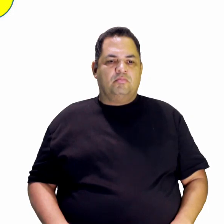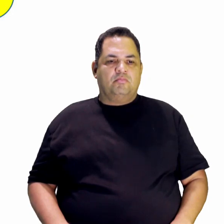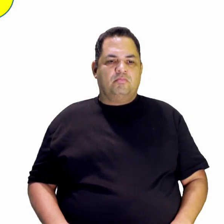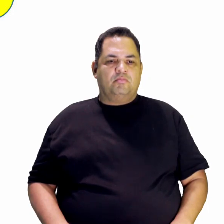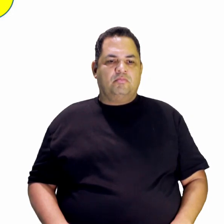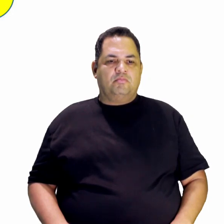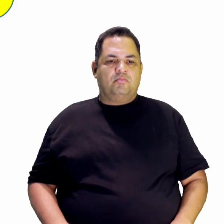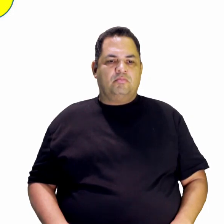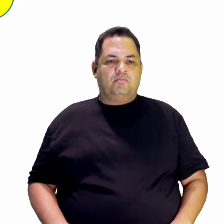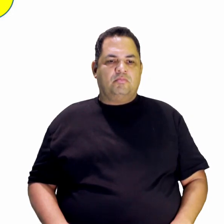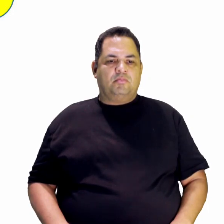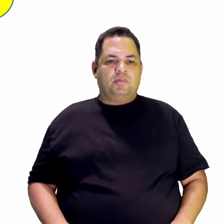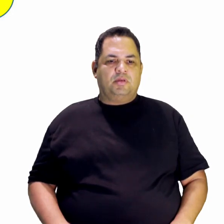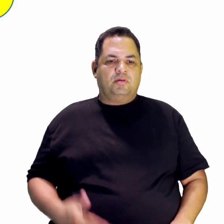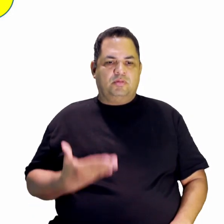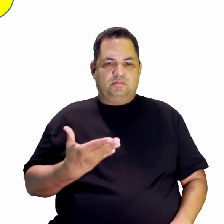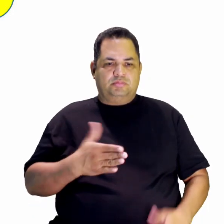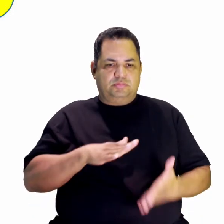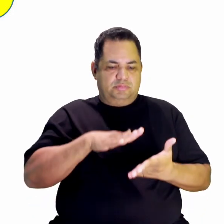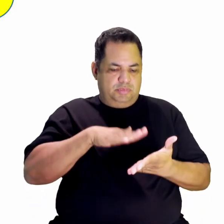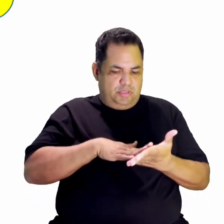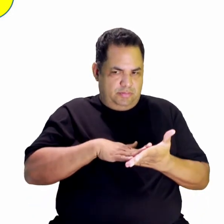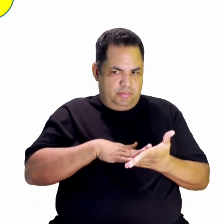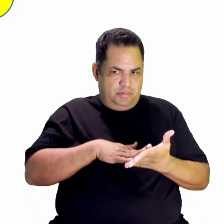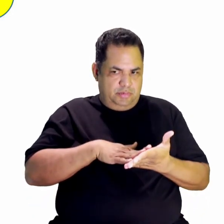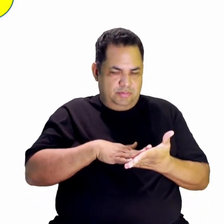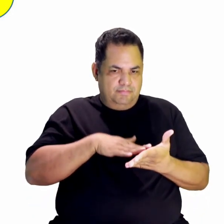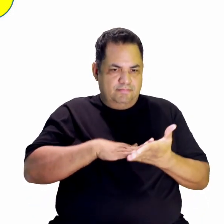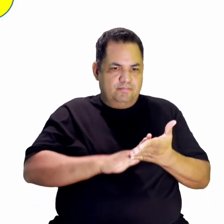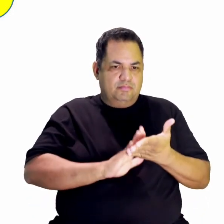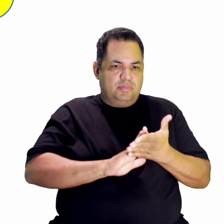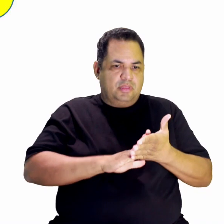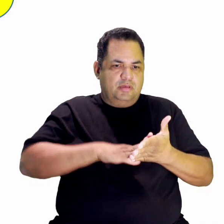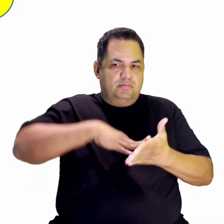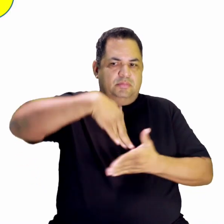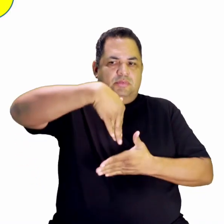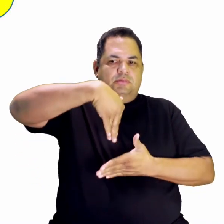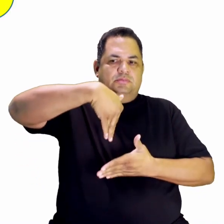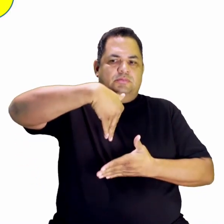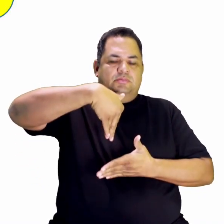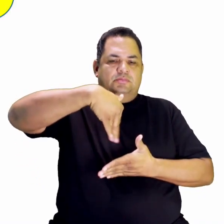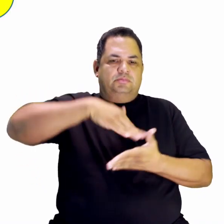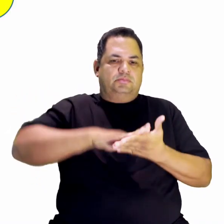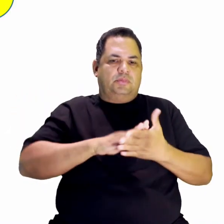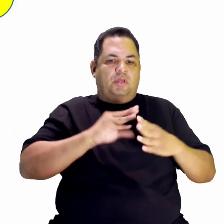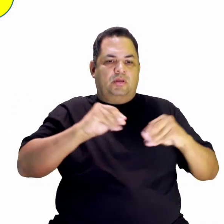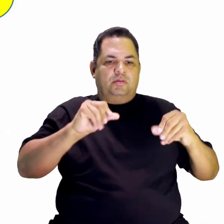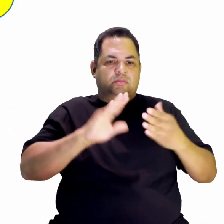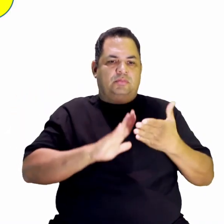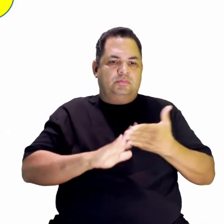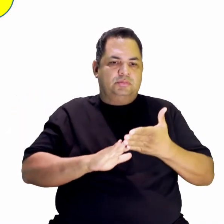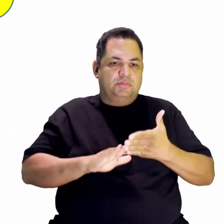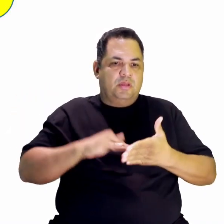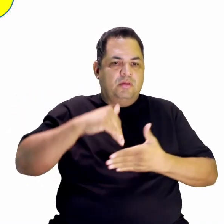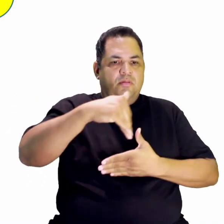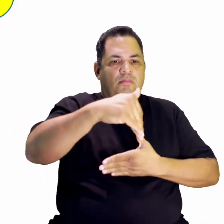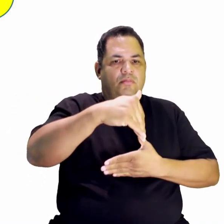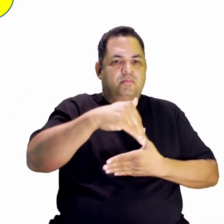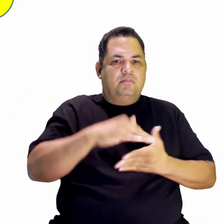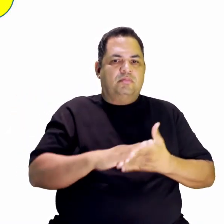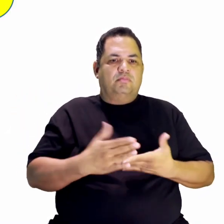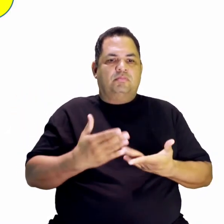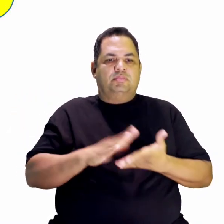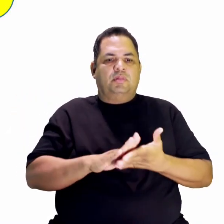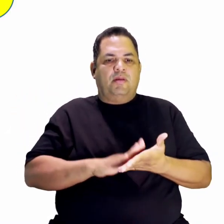Pronto. Essa parte aqui, ó, firma, você empurra o chão para trás e o chão te empurrar para frente, te